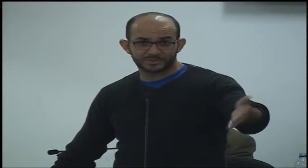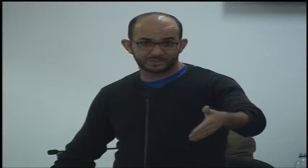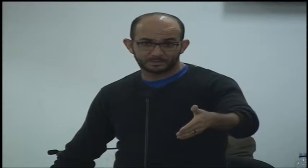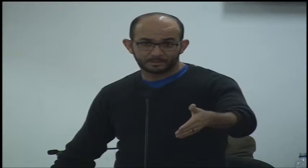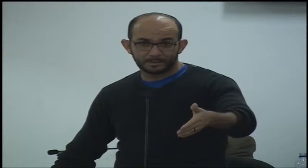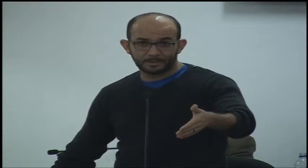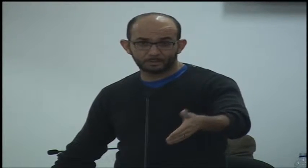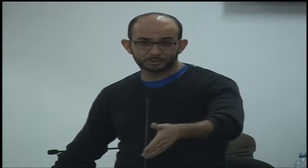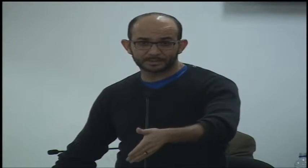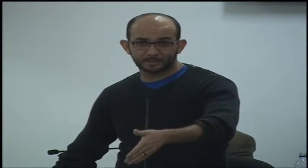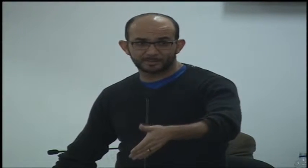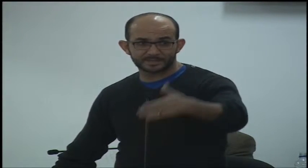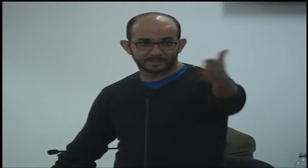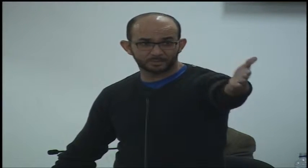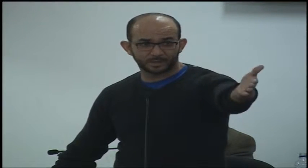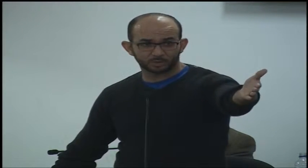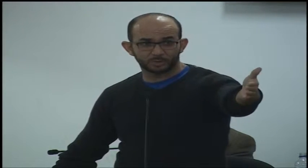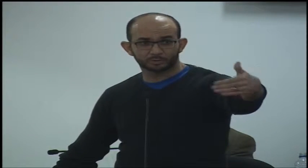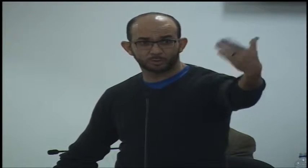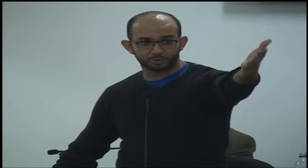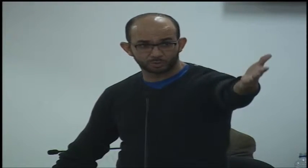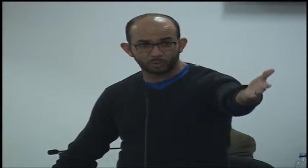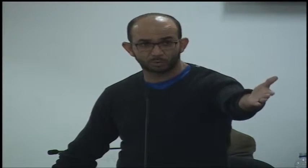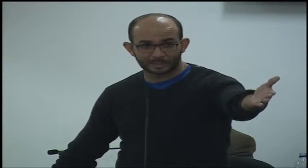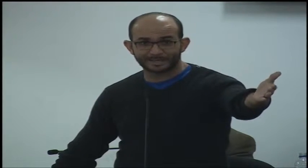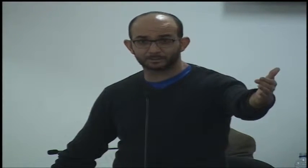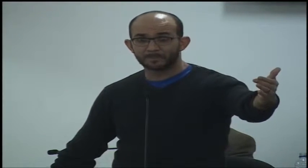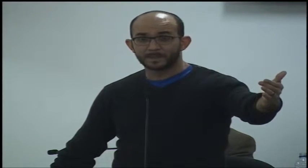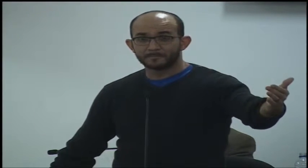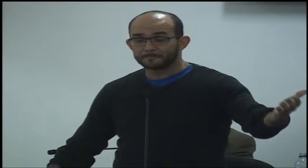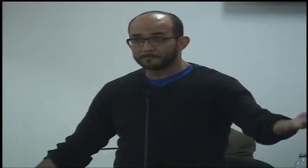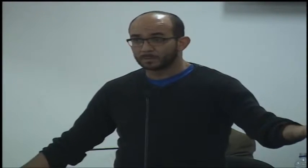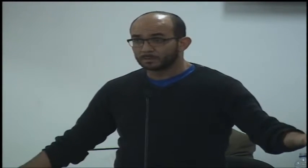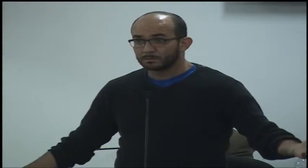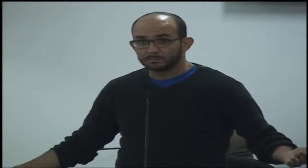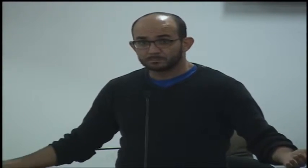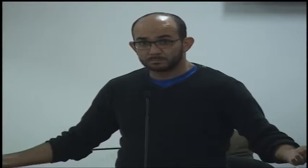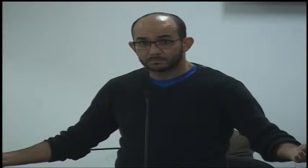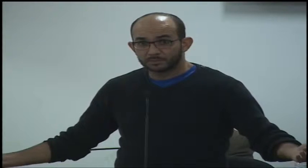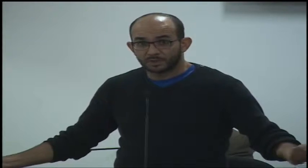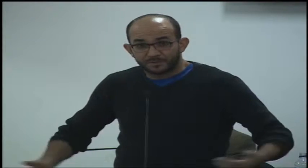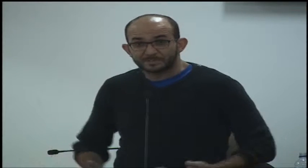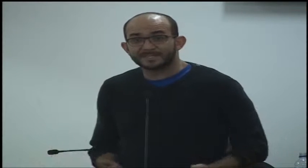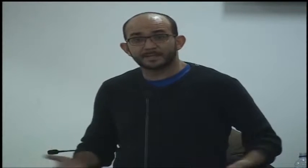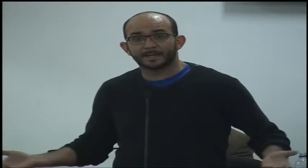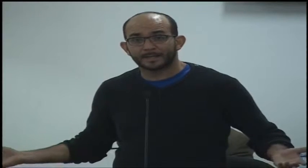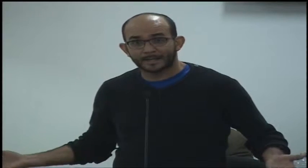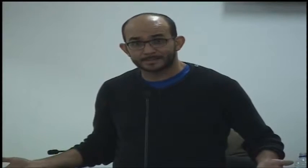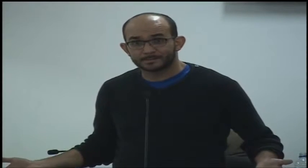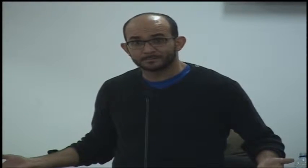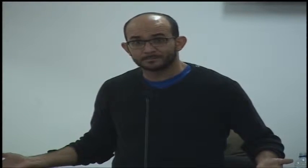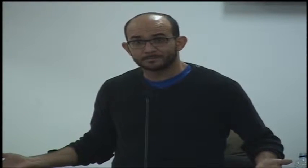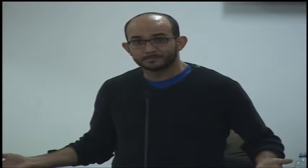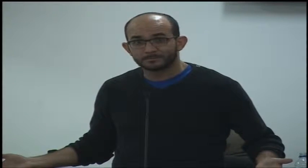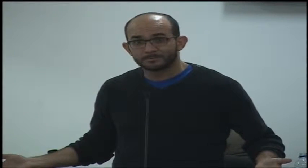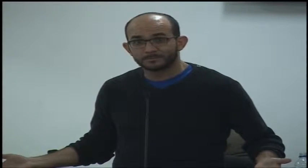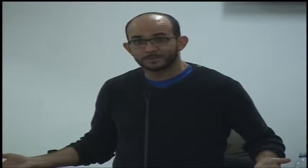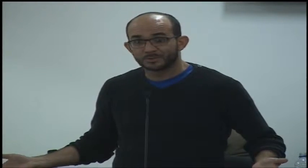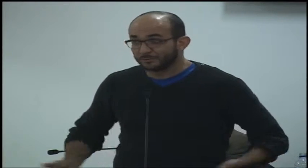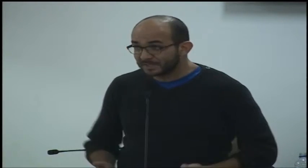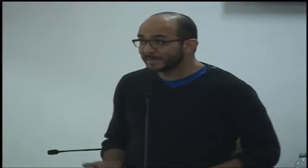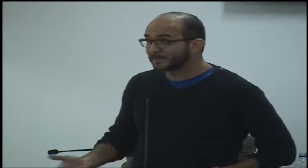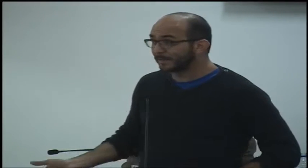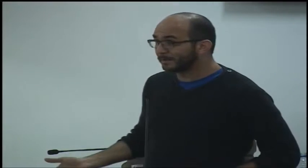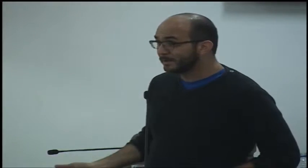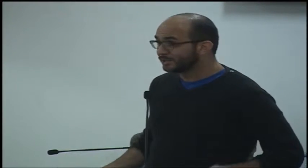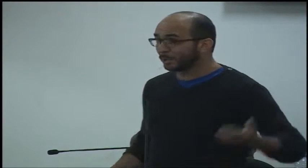eu disse, eu contratei uma empresa aqui, o vereador Newton continuou o contrato, só fez besteira na casa. Só